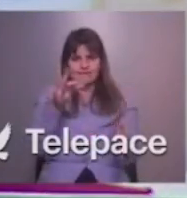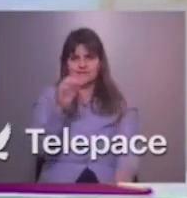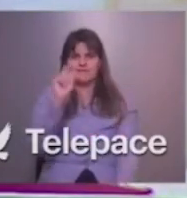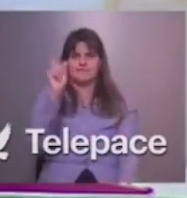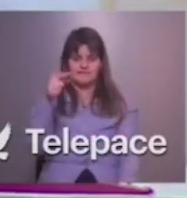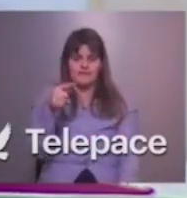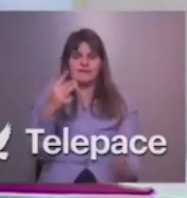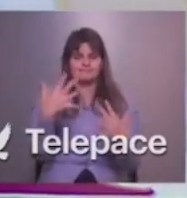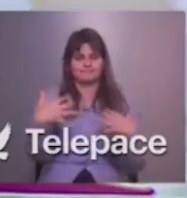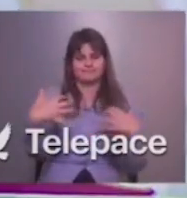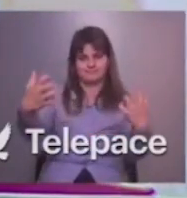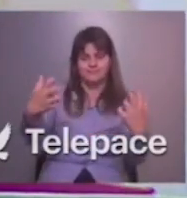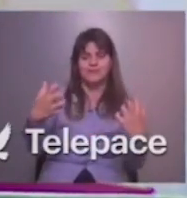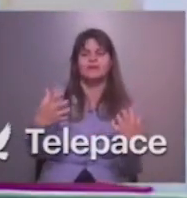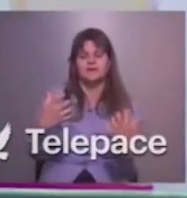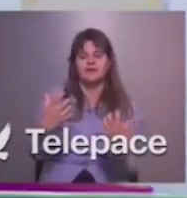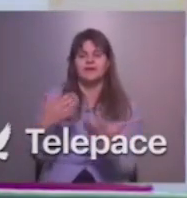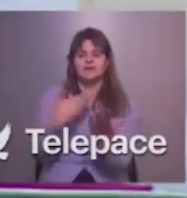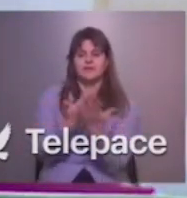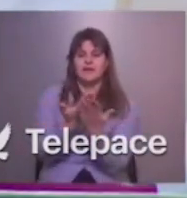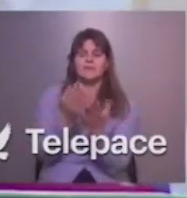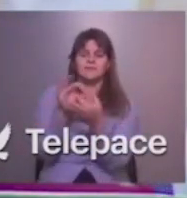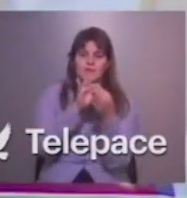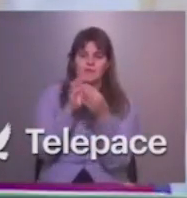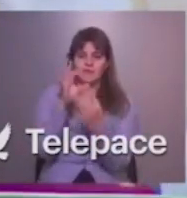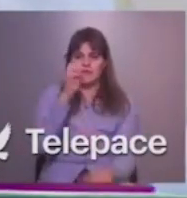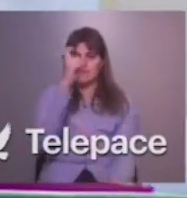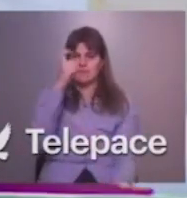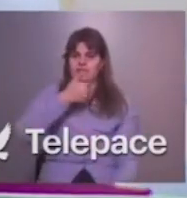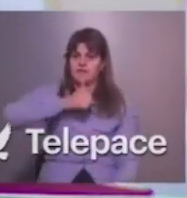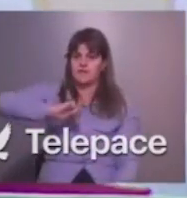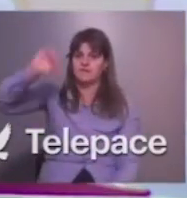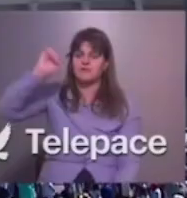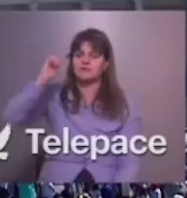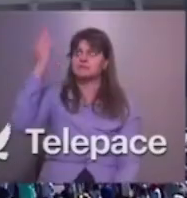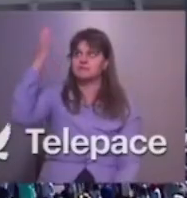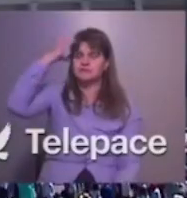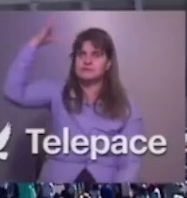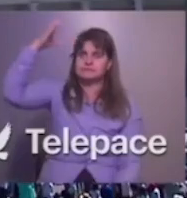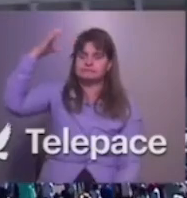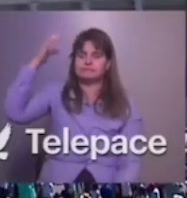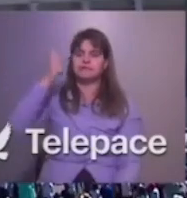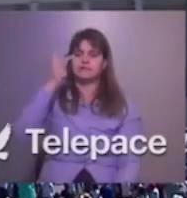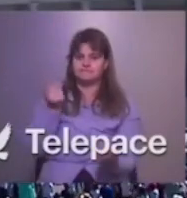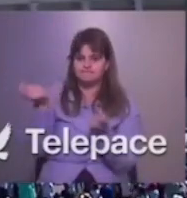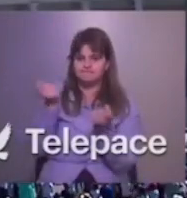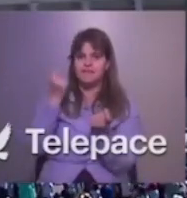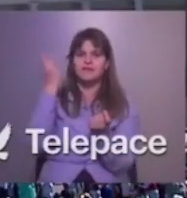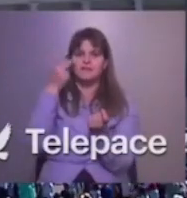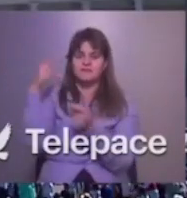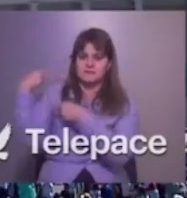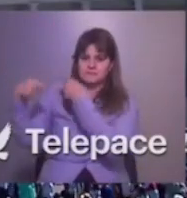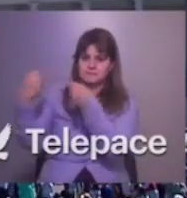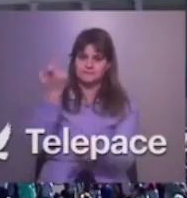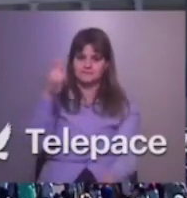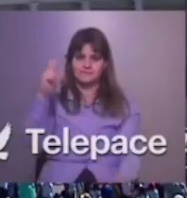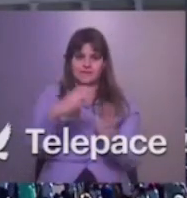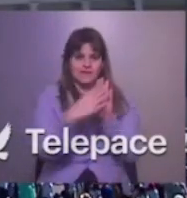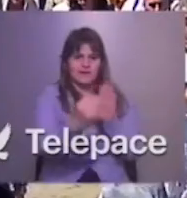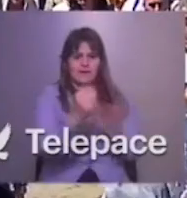Igreja, e dá-lhe a união e a paz segundo a vossa vontade, vós que viveis e reinais pelos séculos dos séculos.